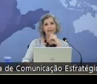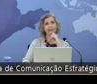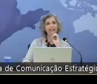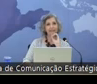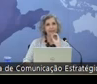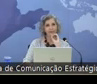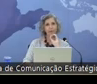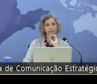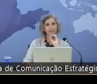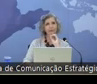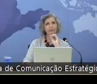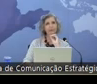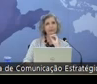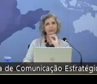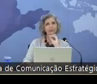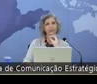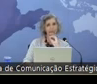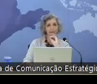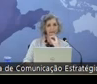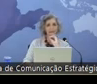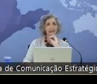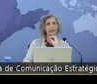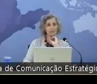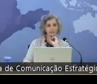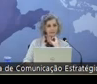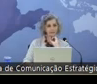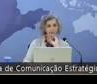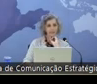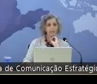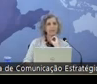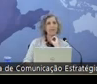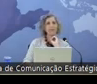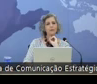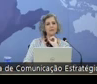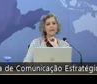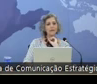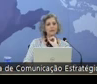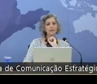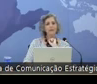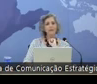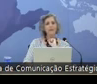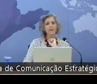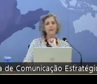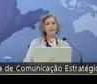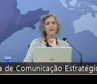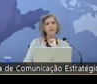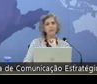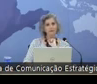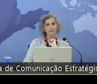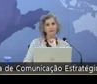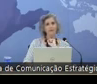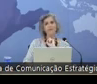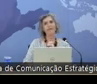chamar atenção agora porque ela tem vários componentes que nós precisamos trabalhar arduamente primeira coisa é o diagnóstico de uma